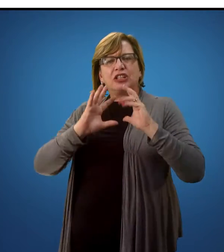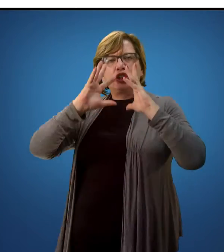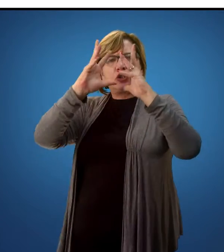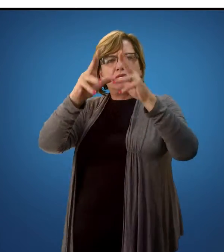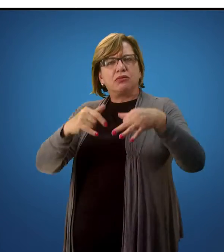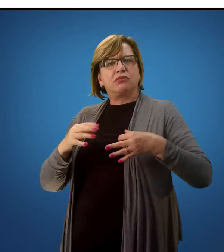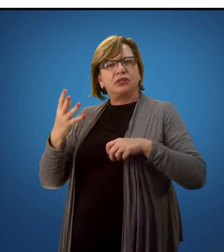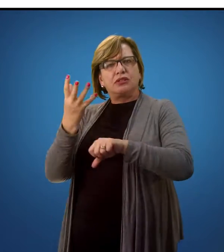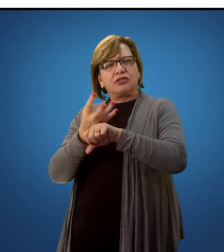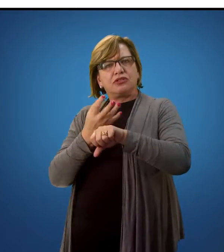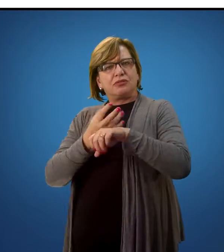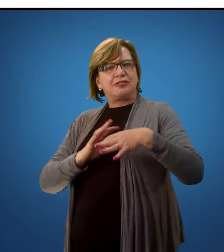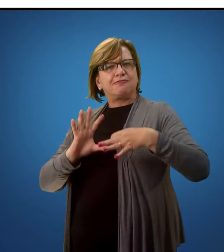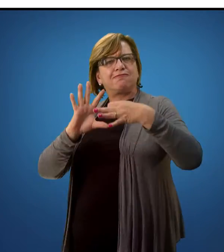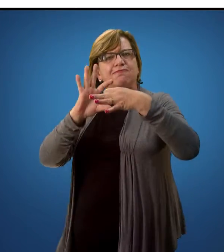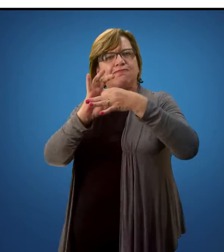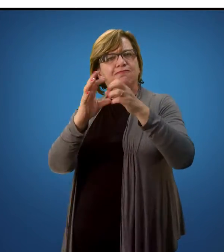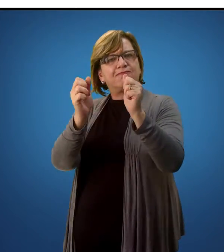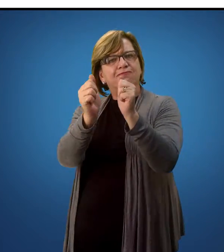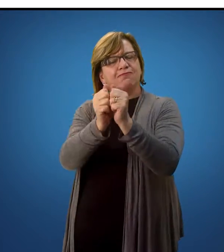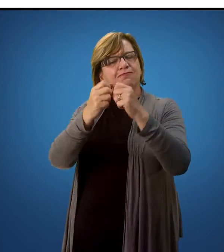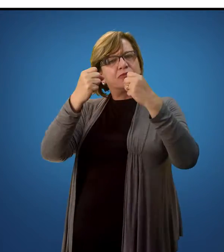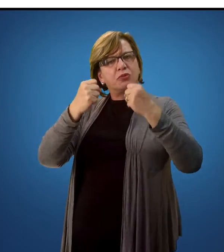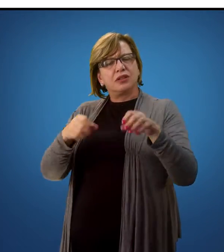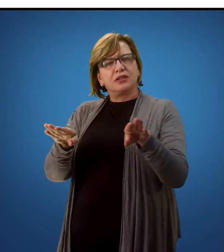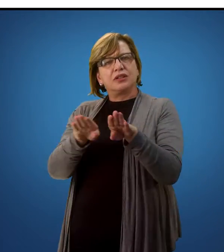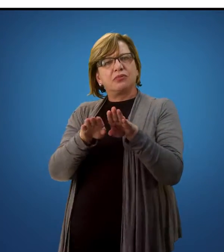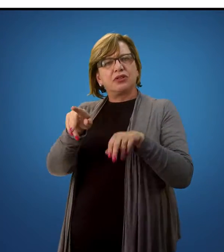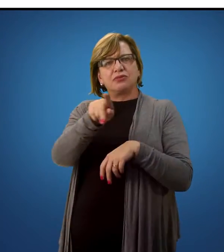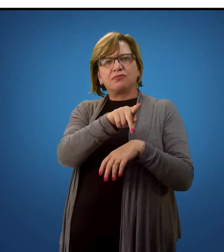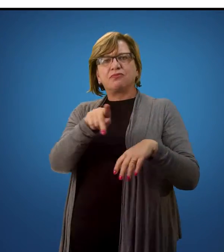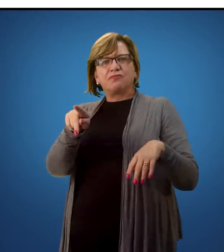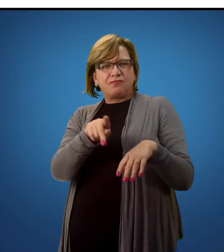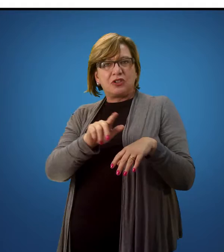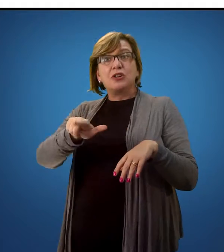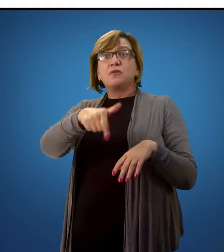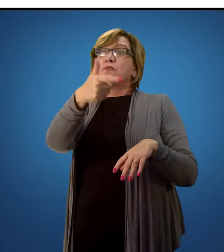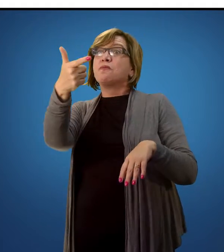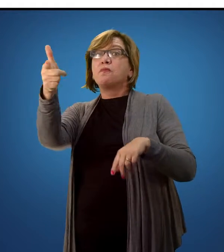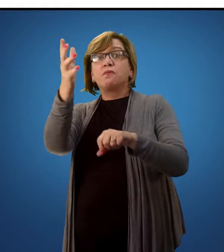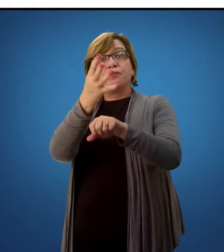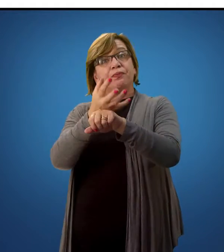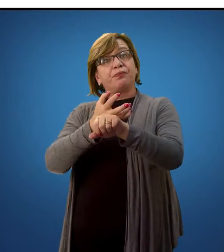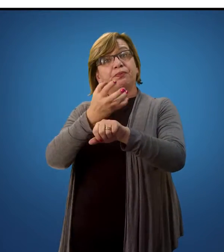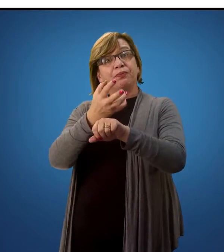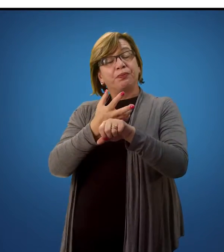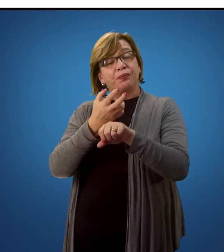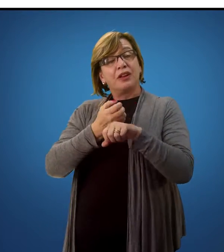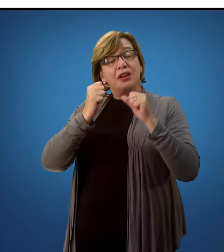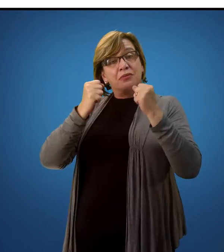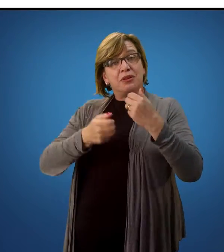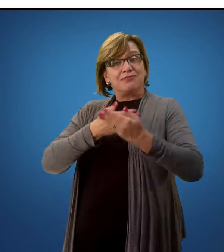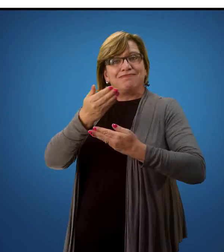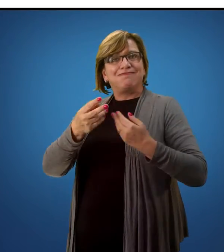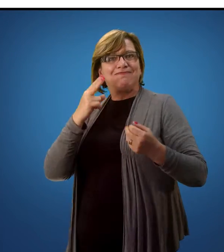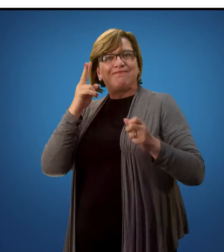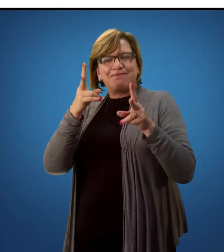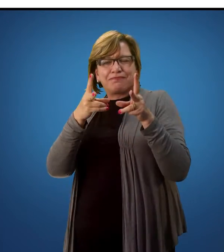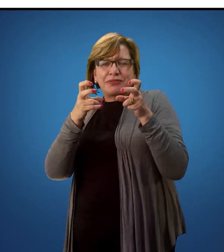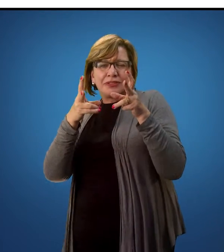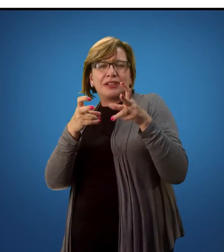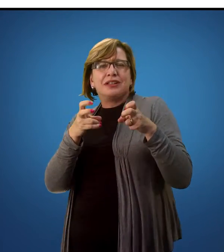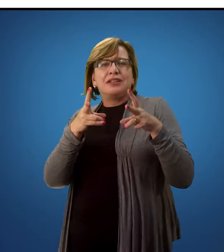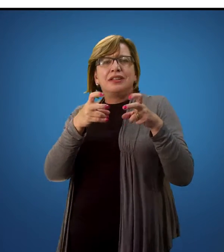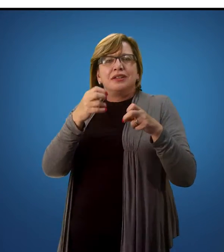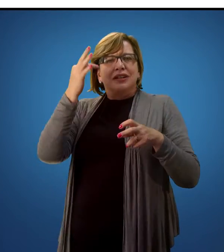possam se conversar e também que os professores atuantes nas outras áreas nas outras disciplinas também olhem para a filosofia